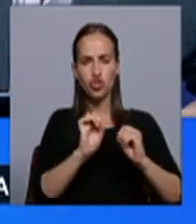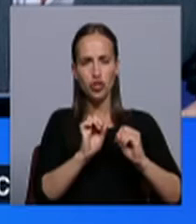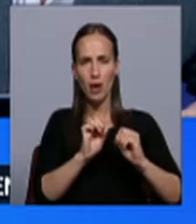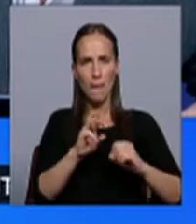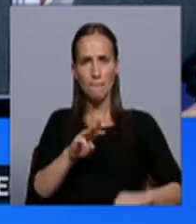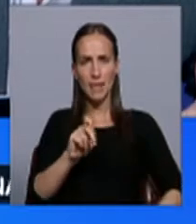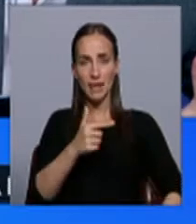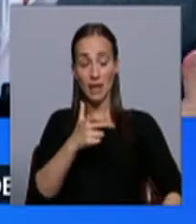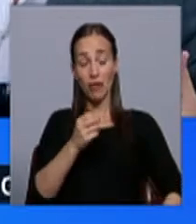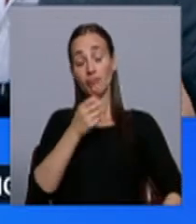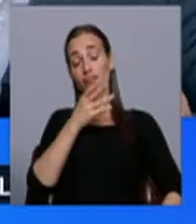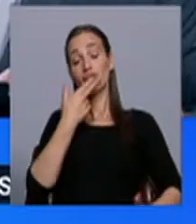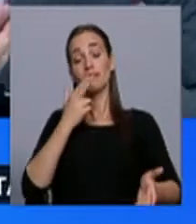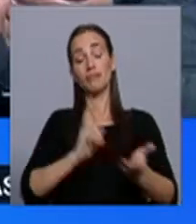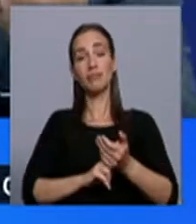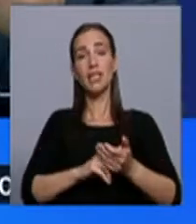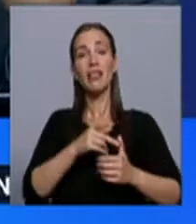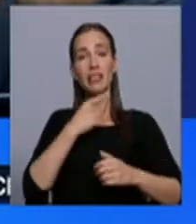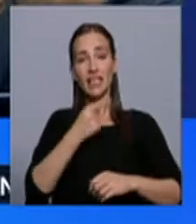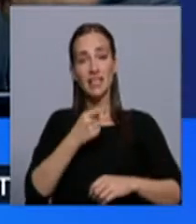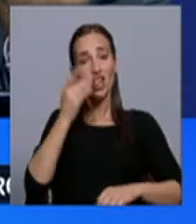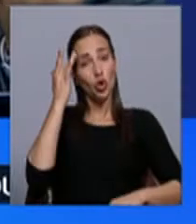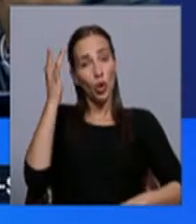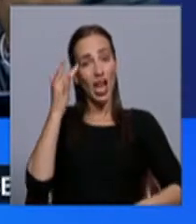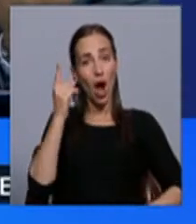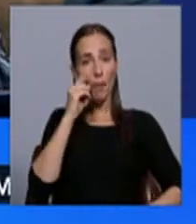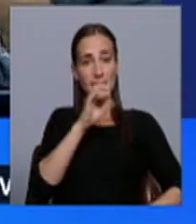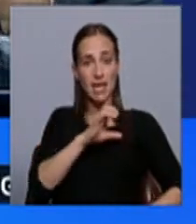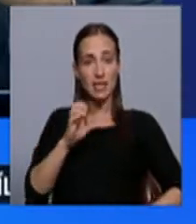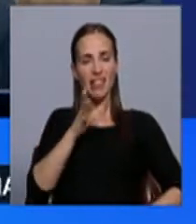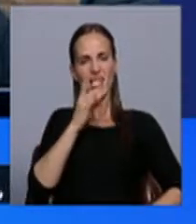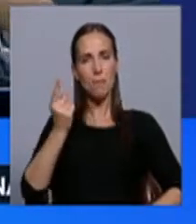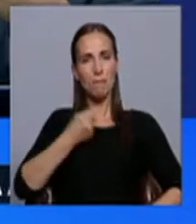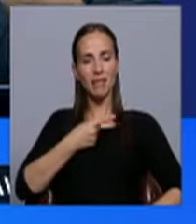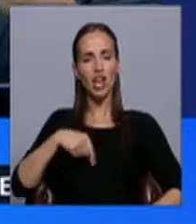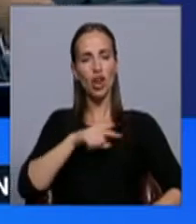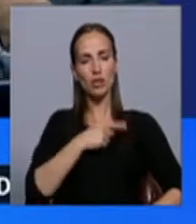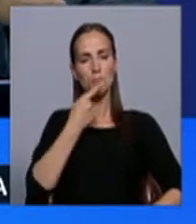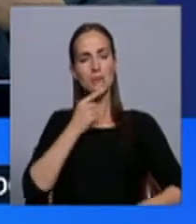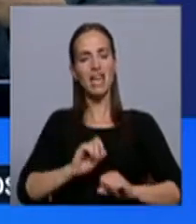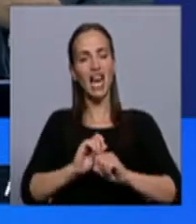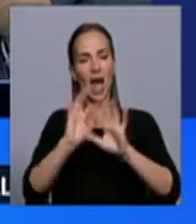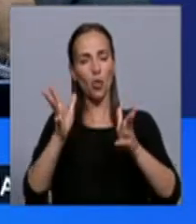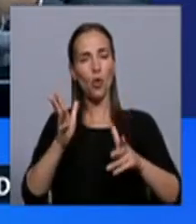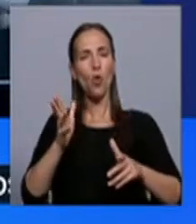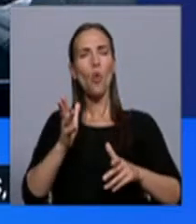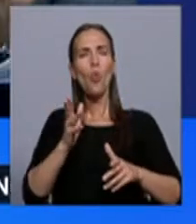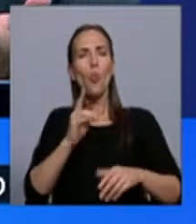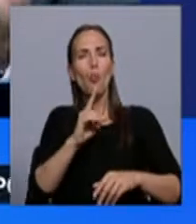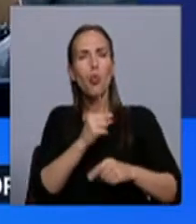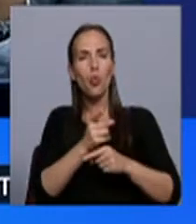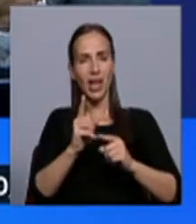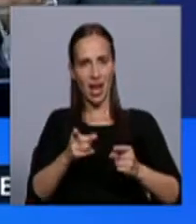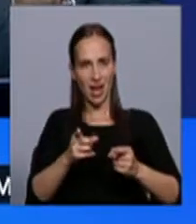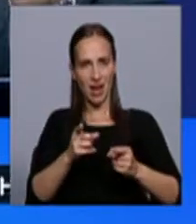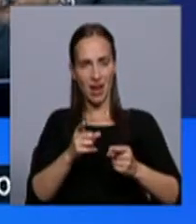facto, não encontrou metano à superfície de Marte de dia. Isto veio validar esta teoria de John Morris, que